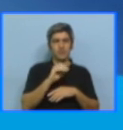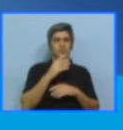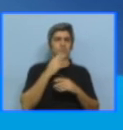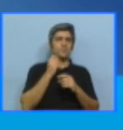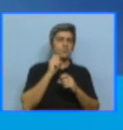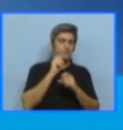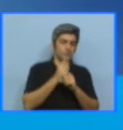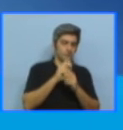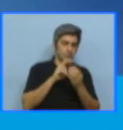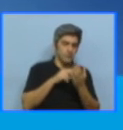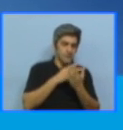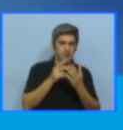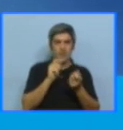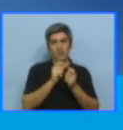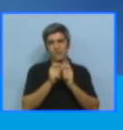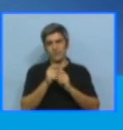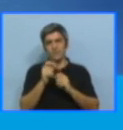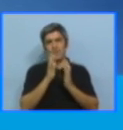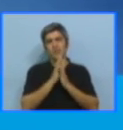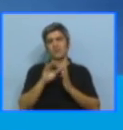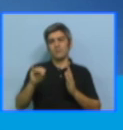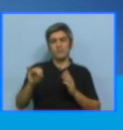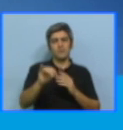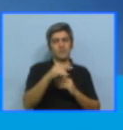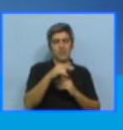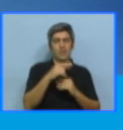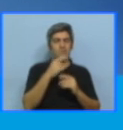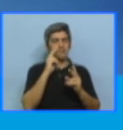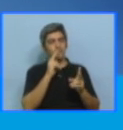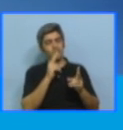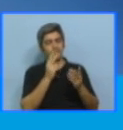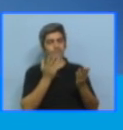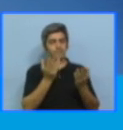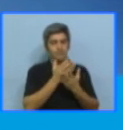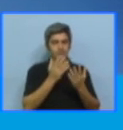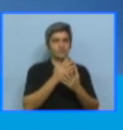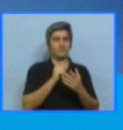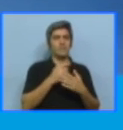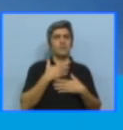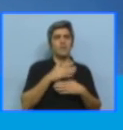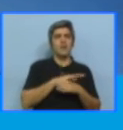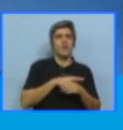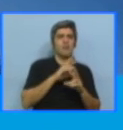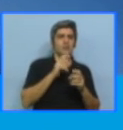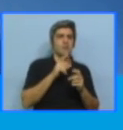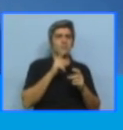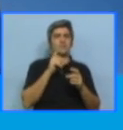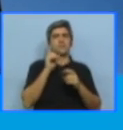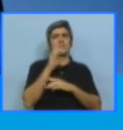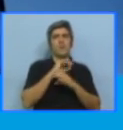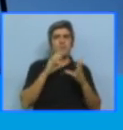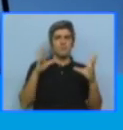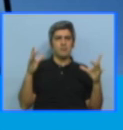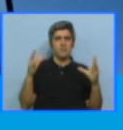às igrejas locais, e as vocações missionárias da Europa diminuíram. Portanto,